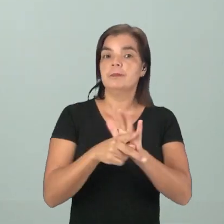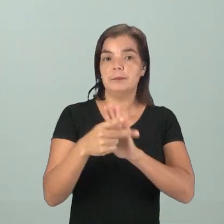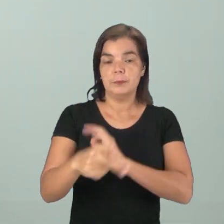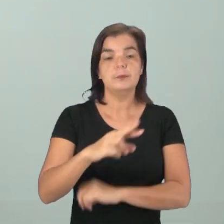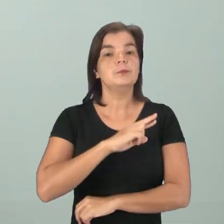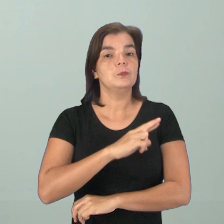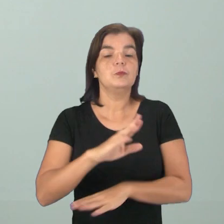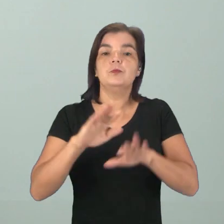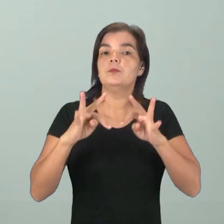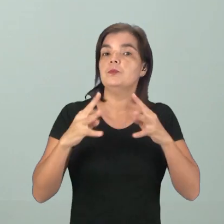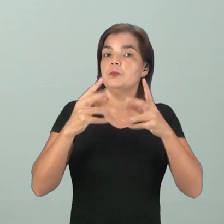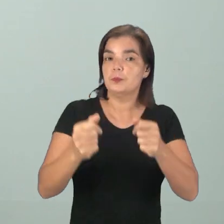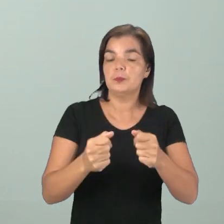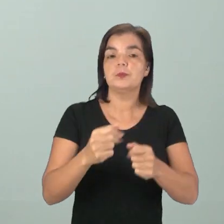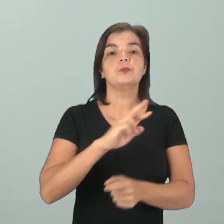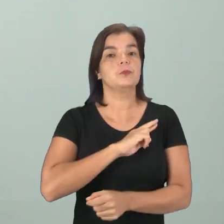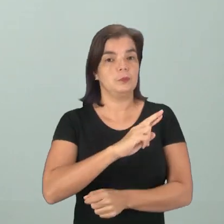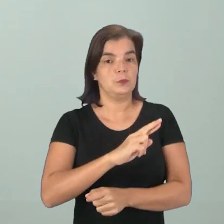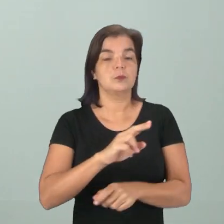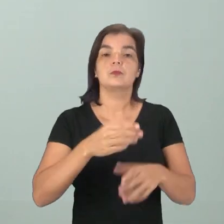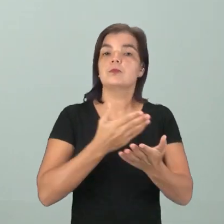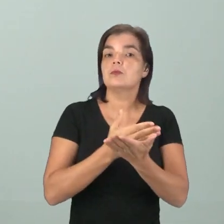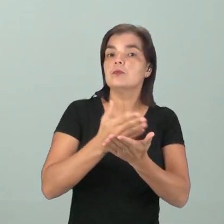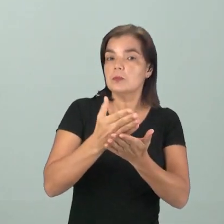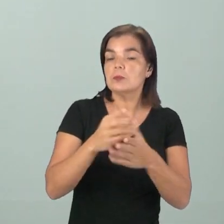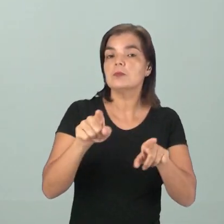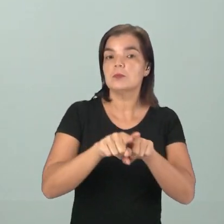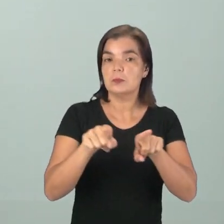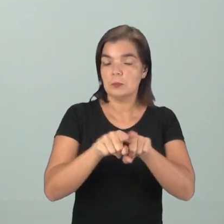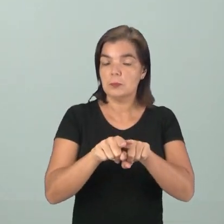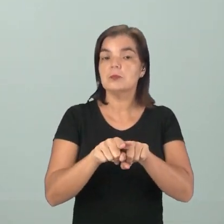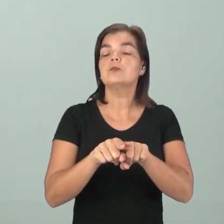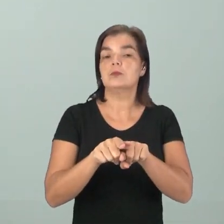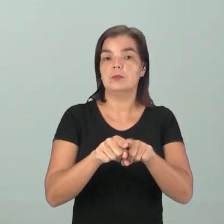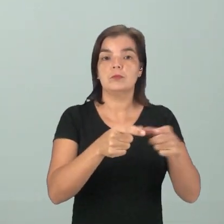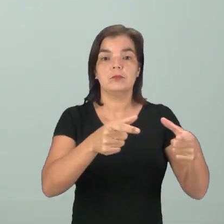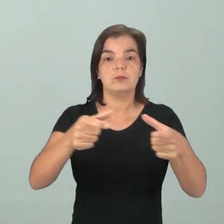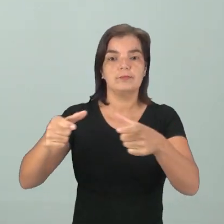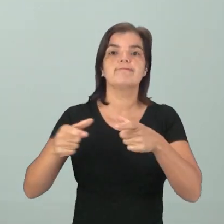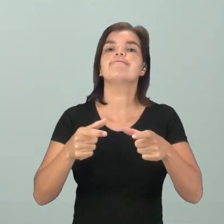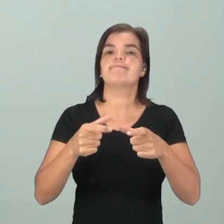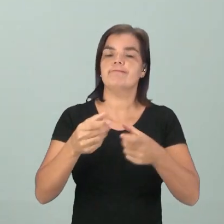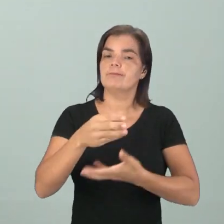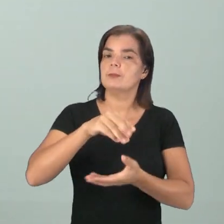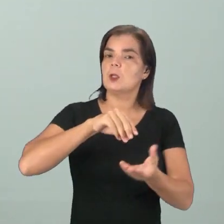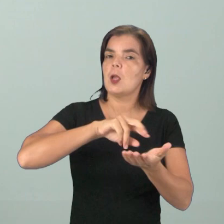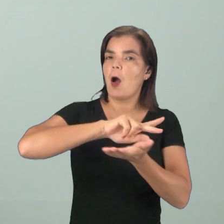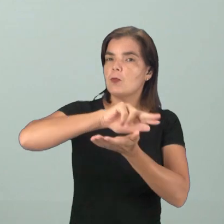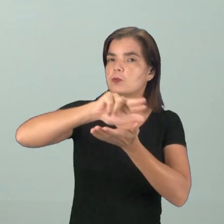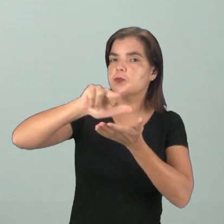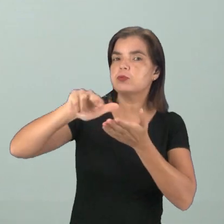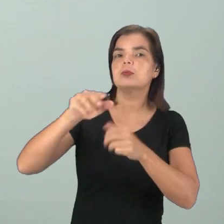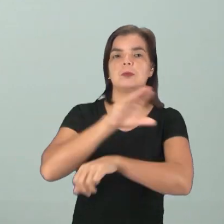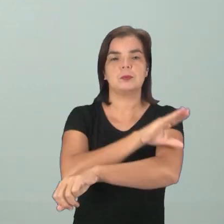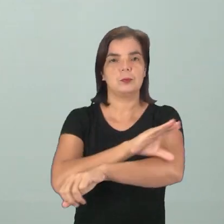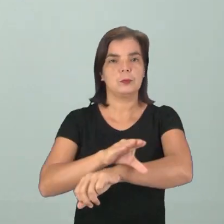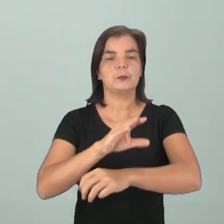tinham religiões, então todas essas religiões elas vão começar também a agregar ao espaço e à nossa diversidade cultural